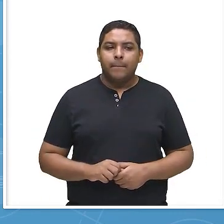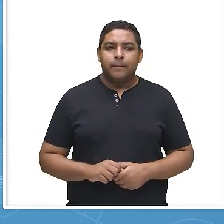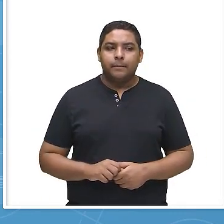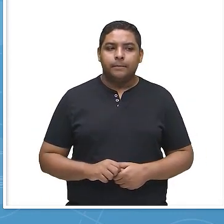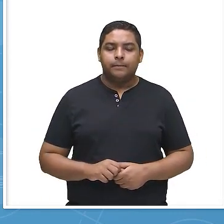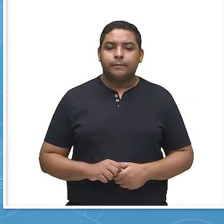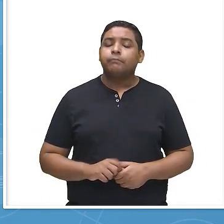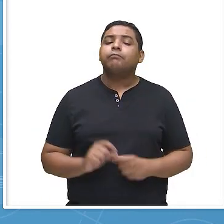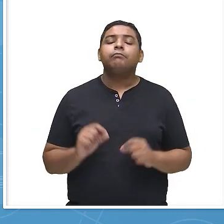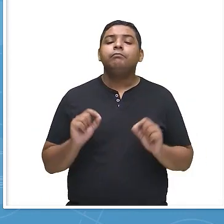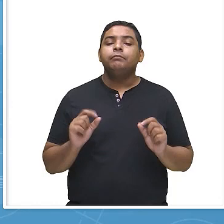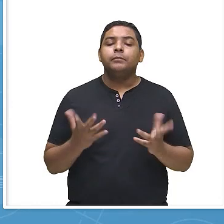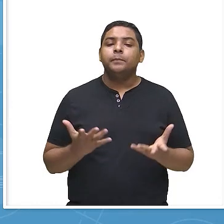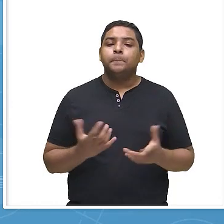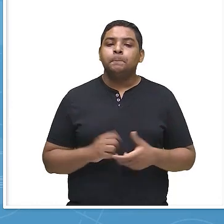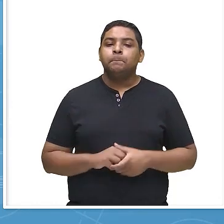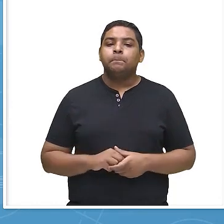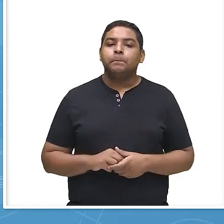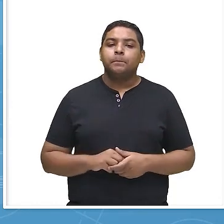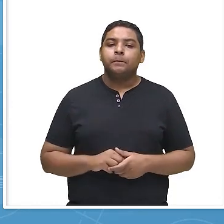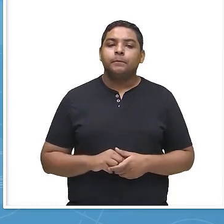Que mais aqui também?